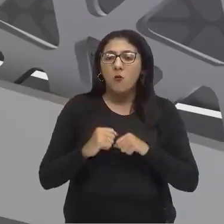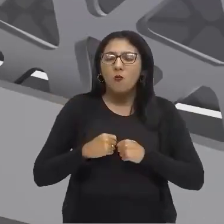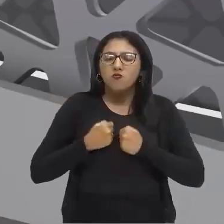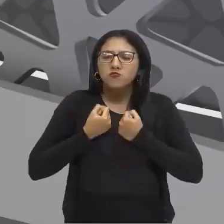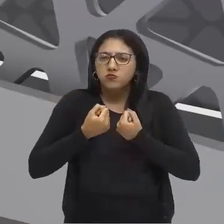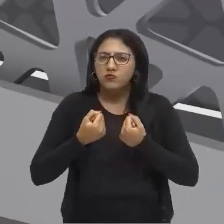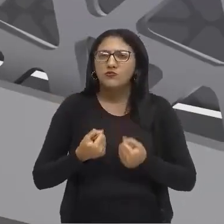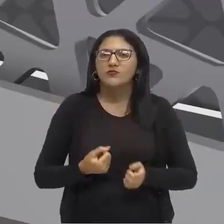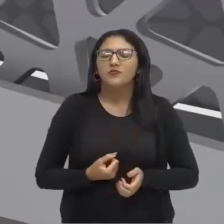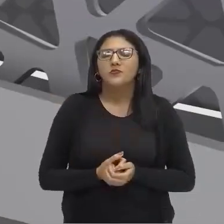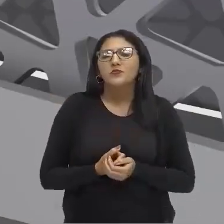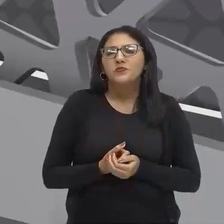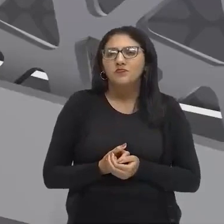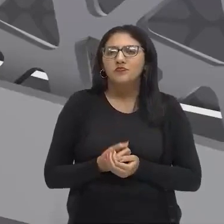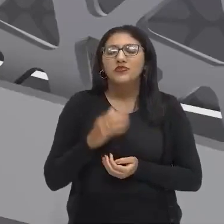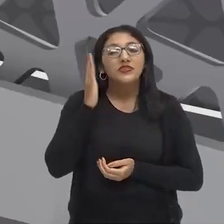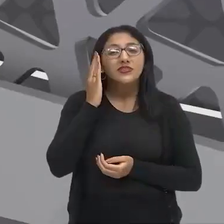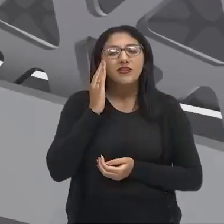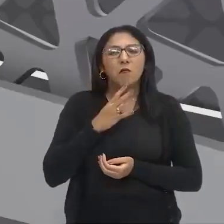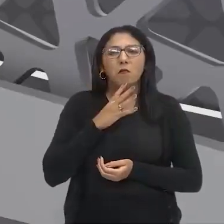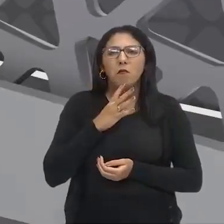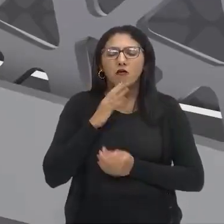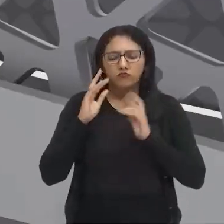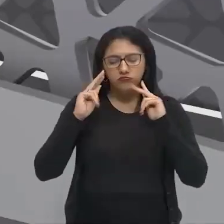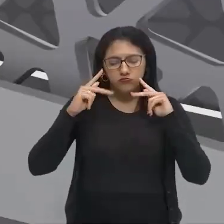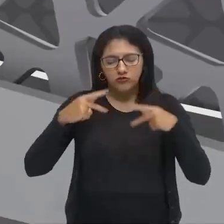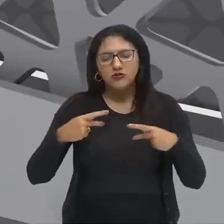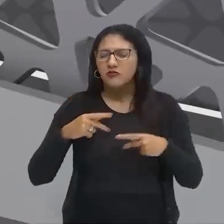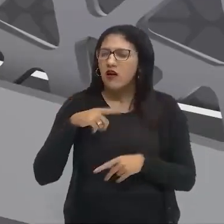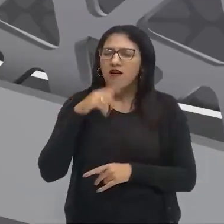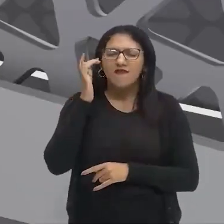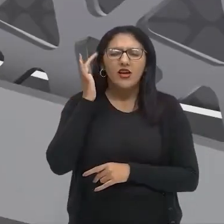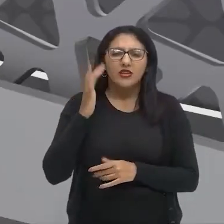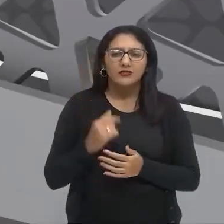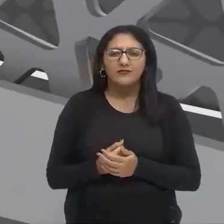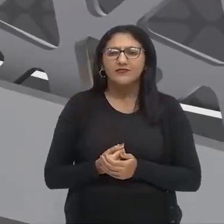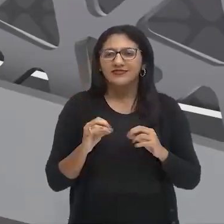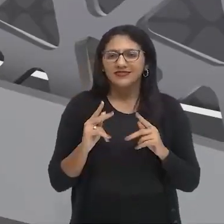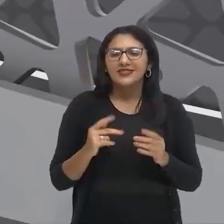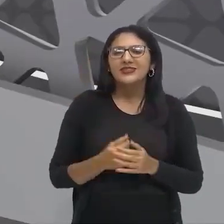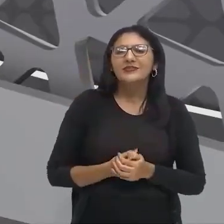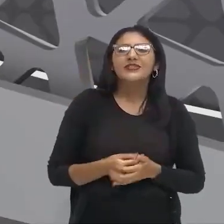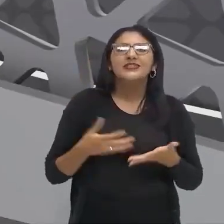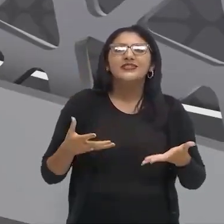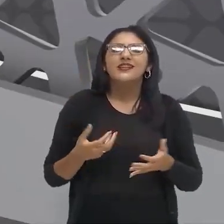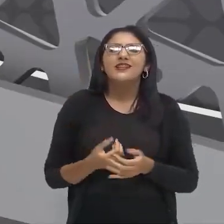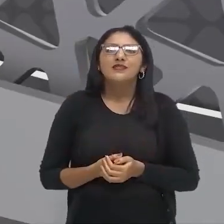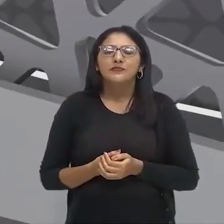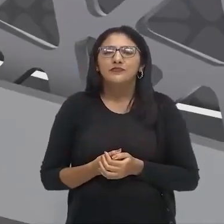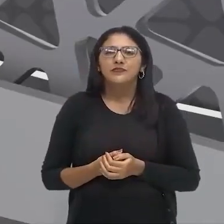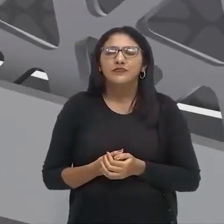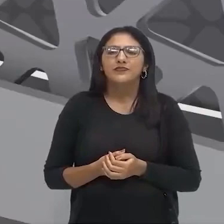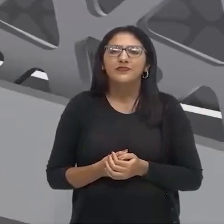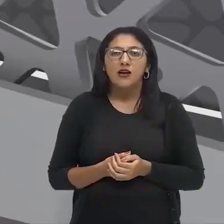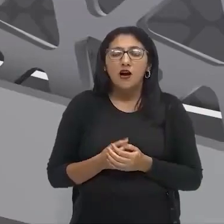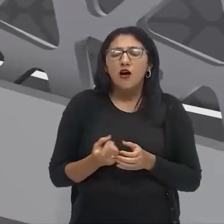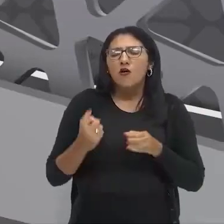Então, tendo esse autoconhecimento é muito mais fácil, ok? Então, retorne para suas